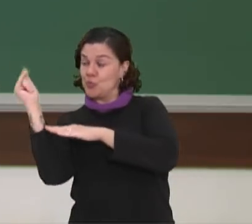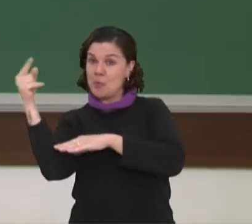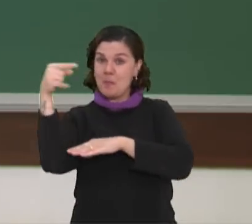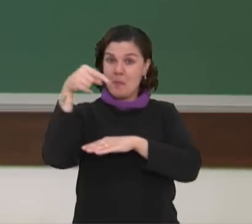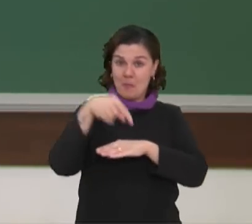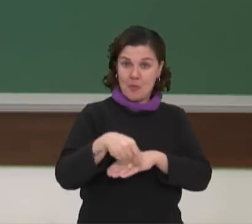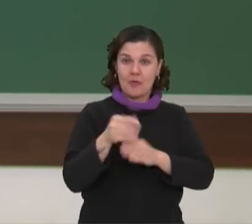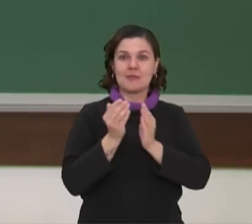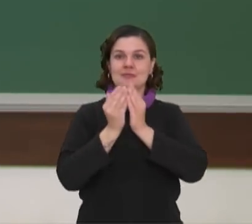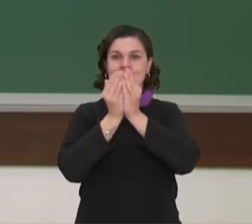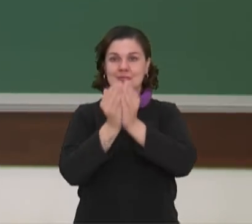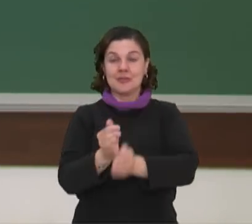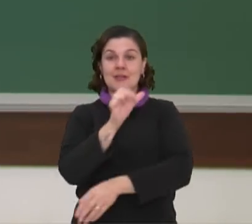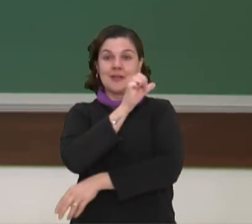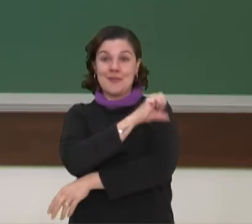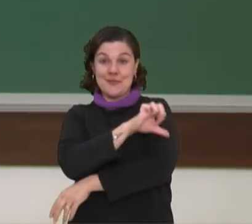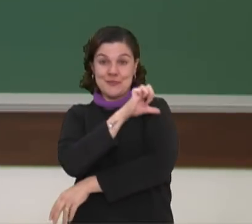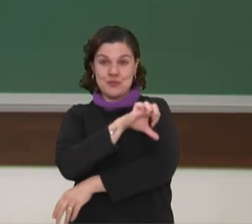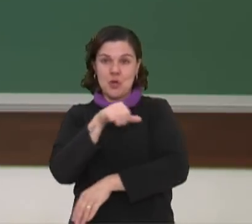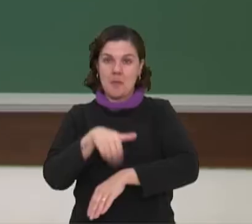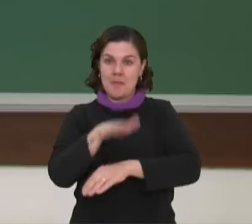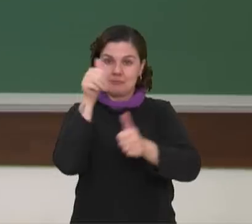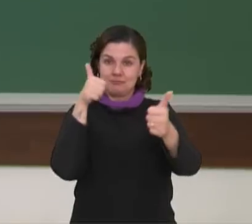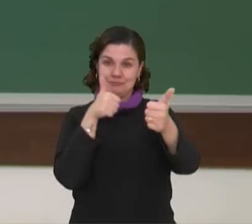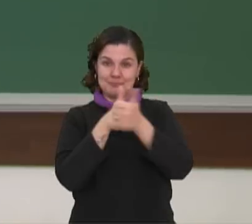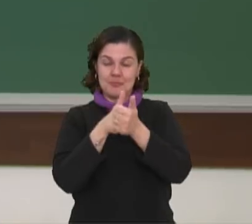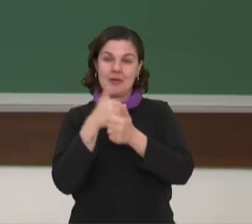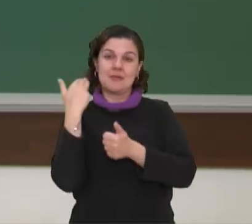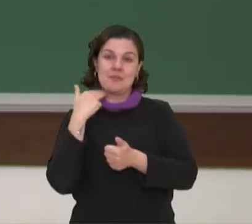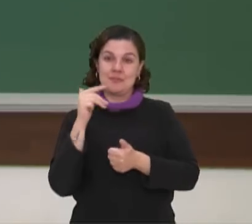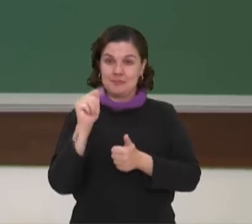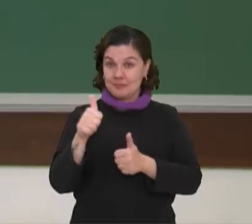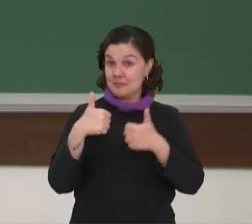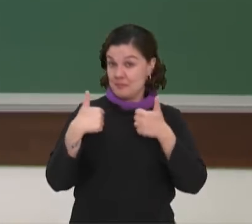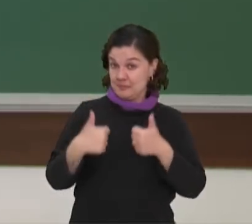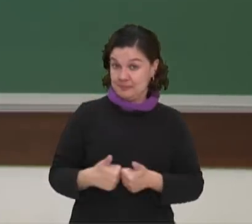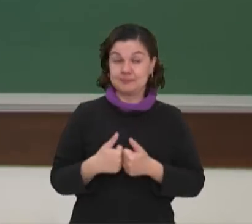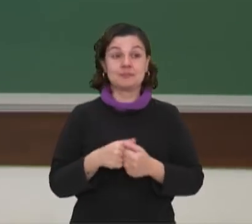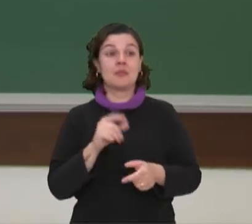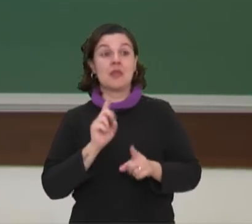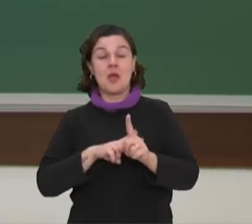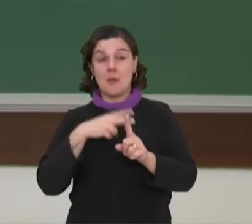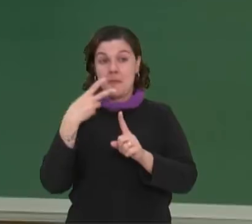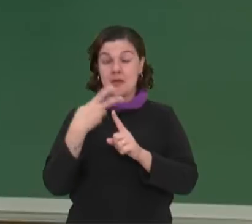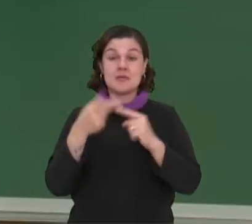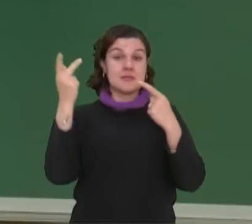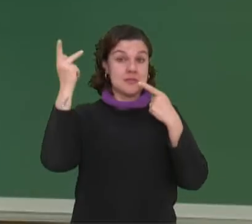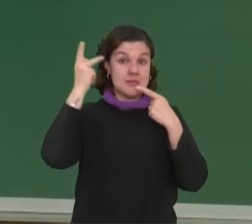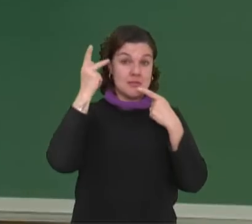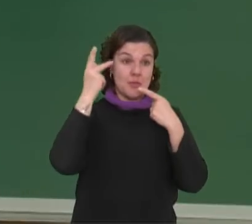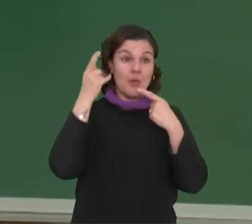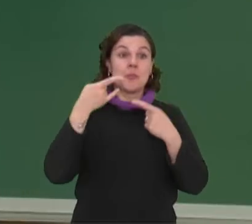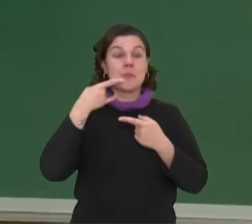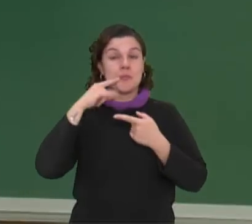de Janeiro, o porto mais perto das Minas Gerais. Ainda, de São Paulo, vinham